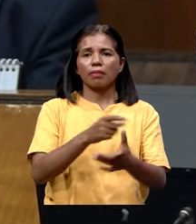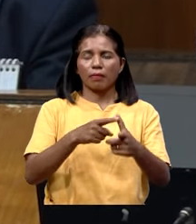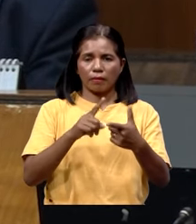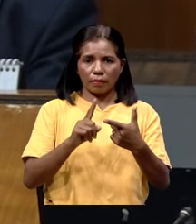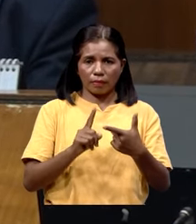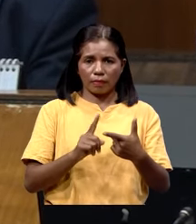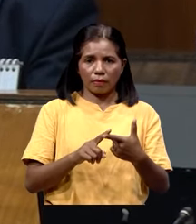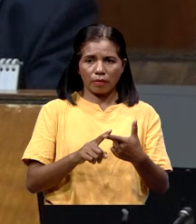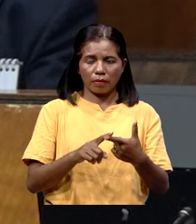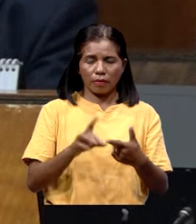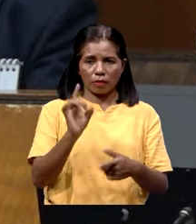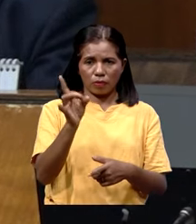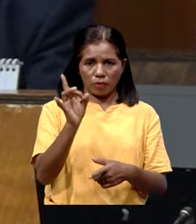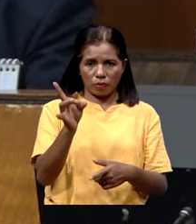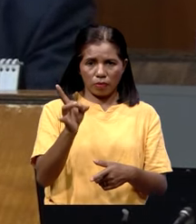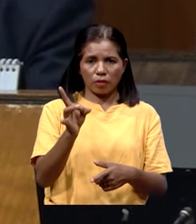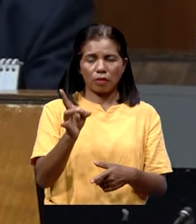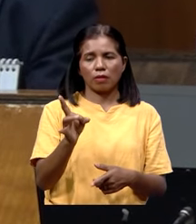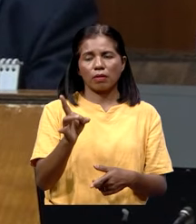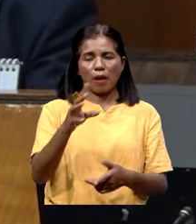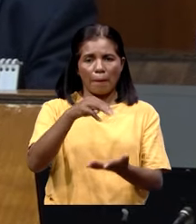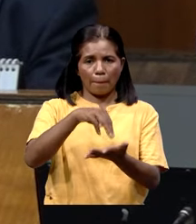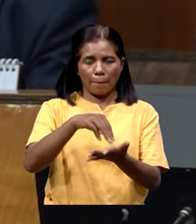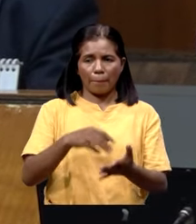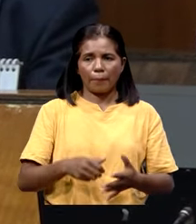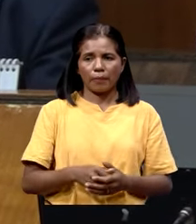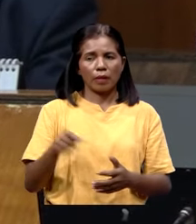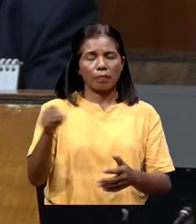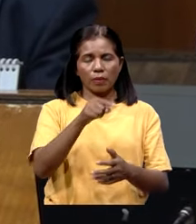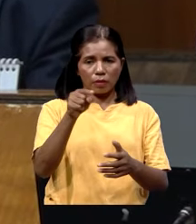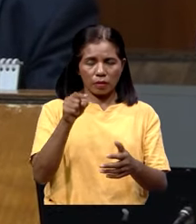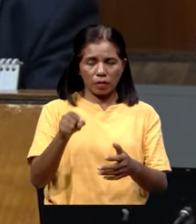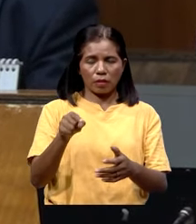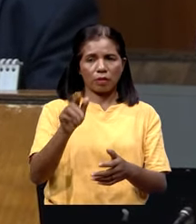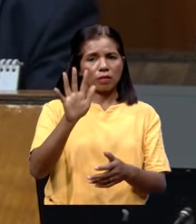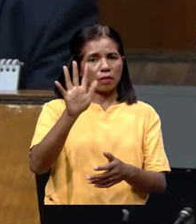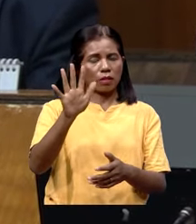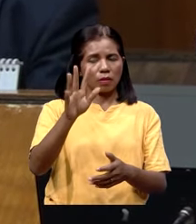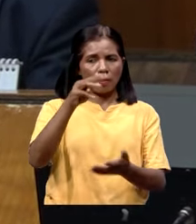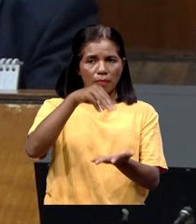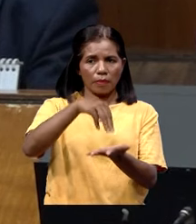68.623.998 dólares. EFA, Austrália, 45 milhões.